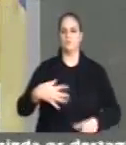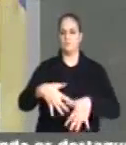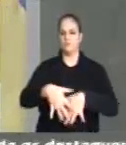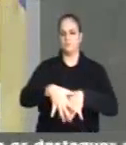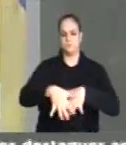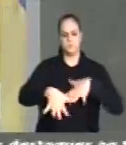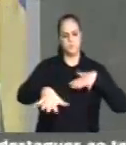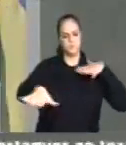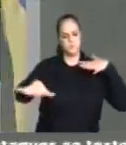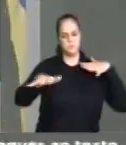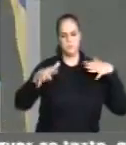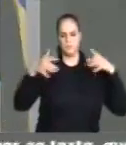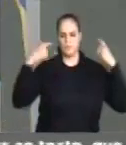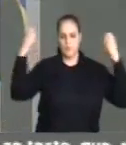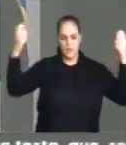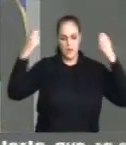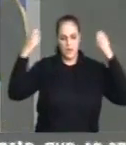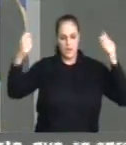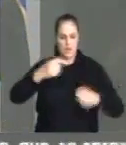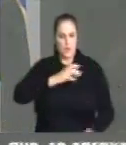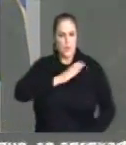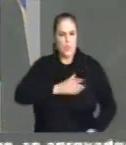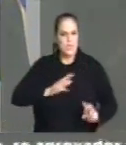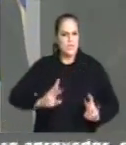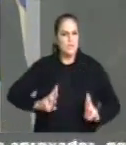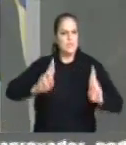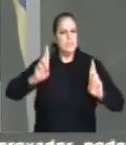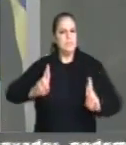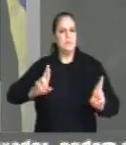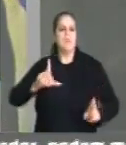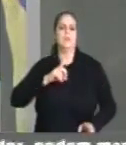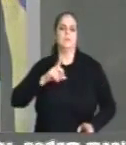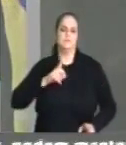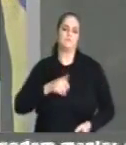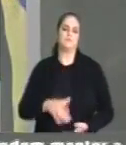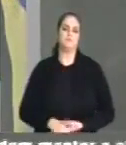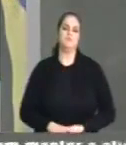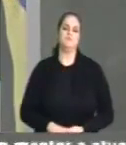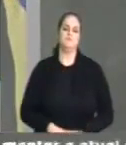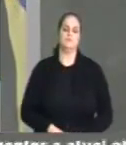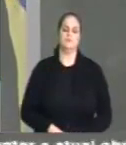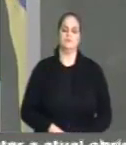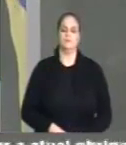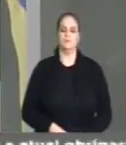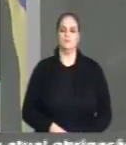brasileiros com os corações cheios de esperança. Proclamava,